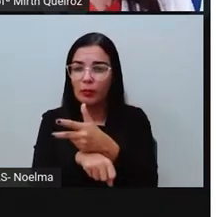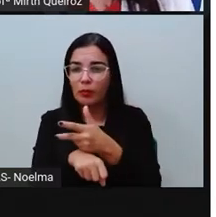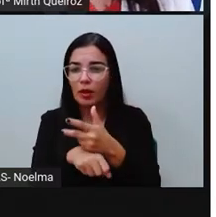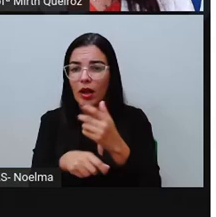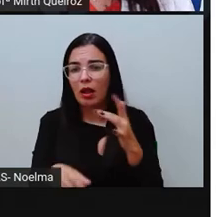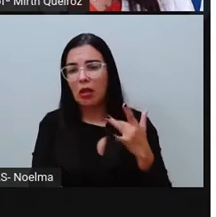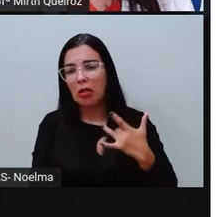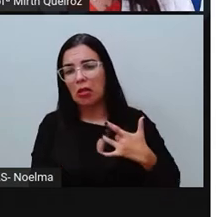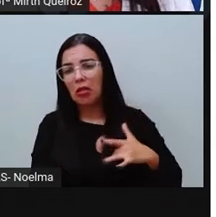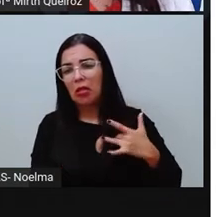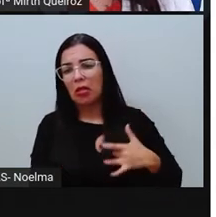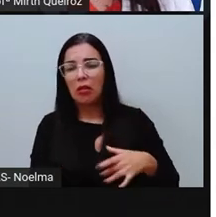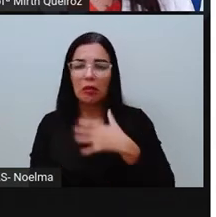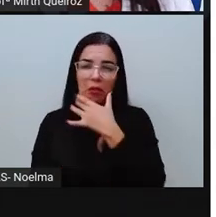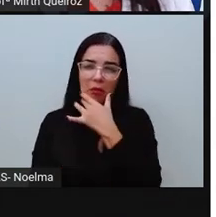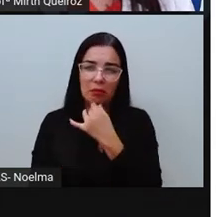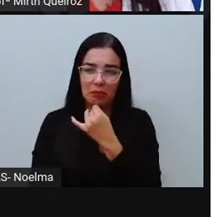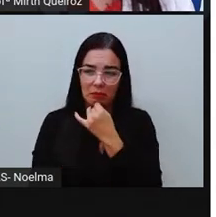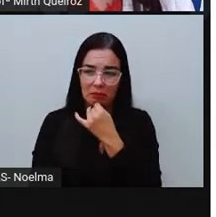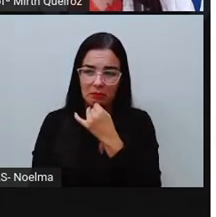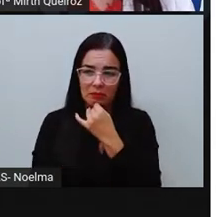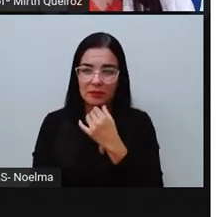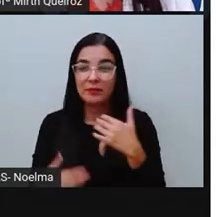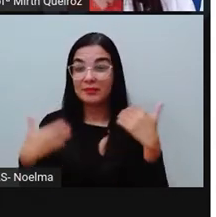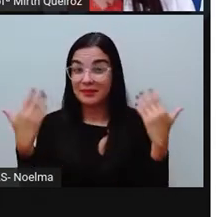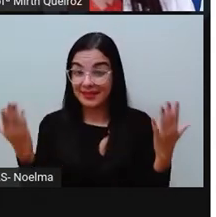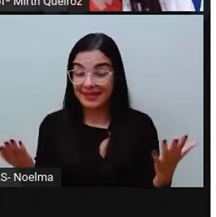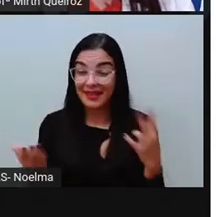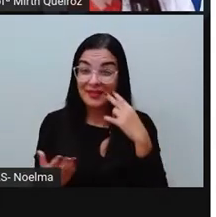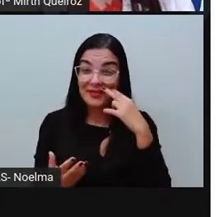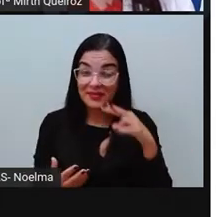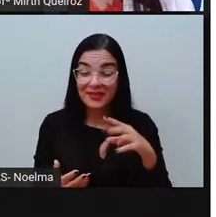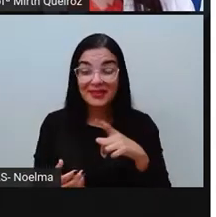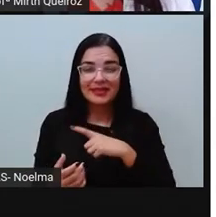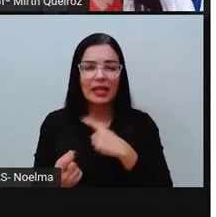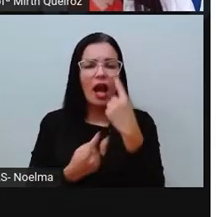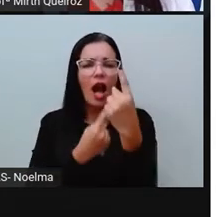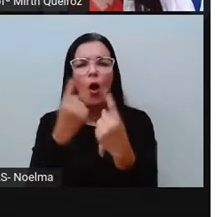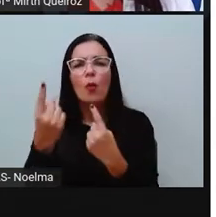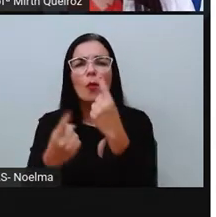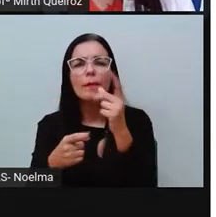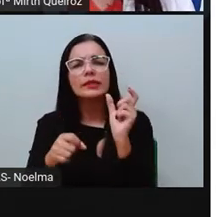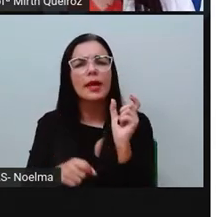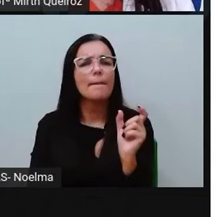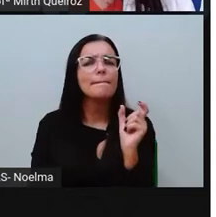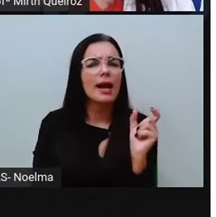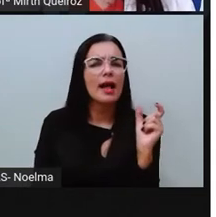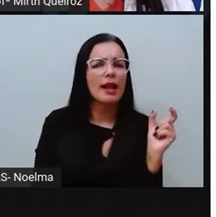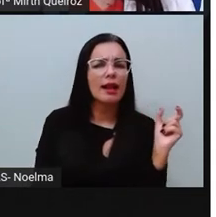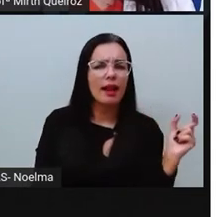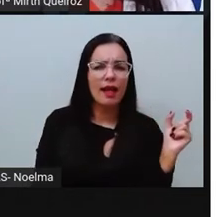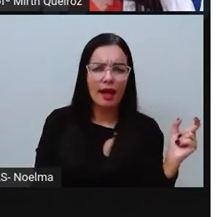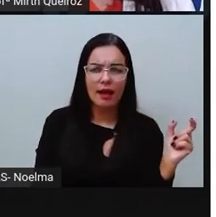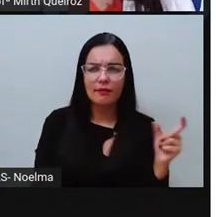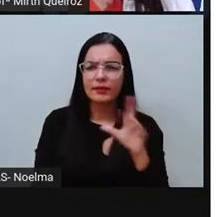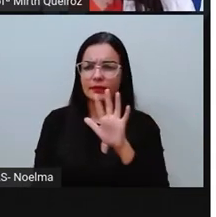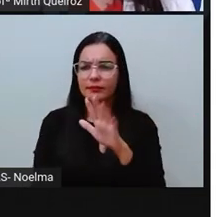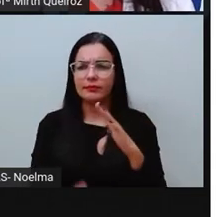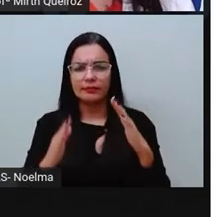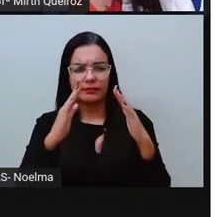do Chico Bolacha. E aí nós vimos algumas palavras, né?